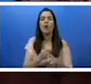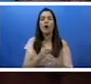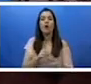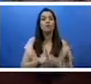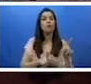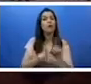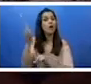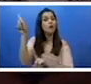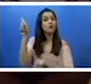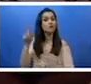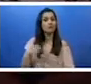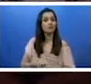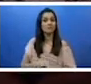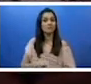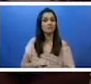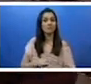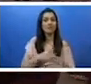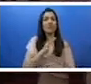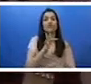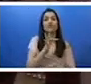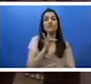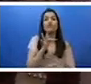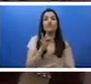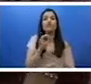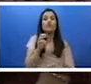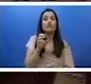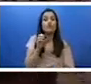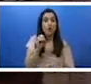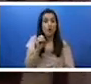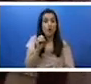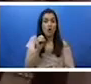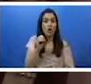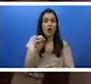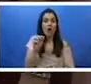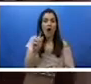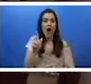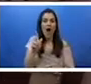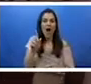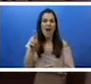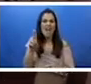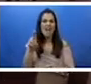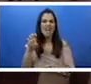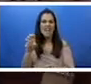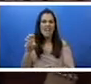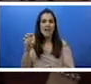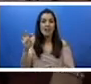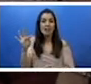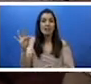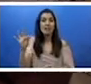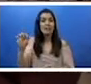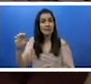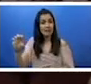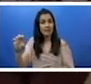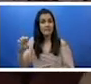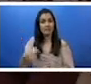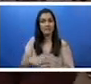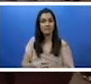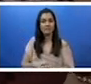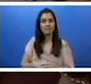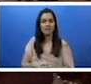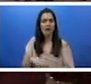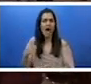foguete? Fo. Muito bem, o F com O. Foguete. A